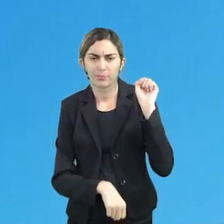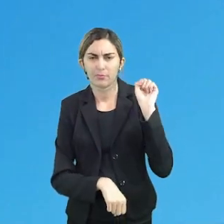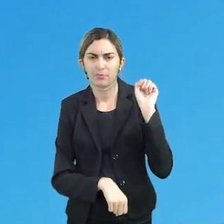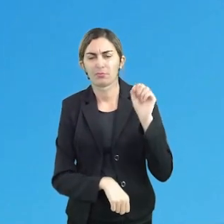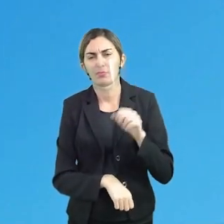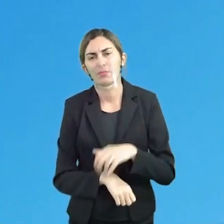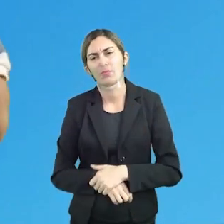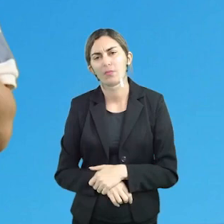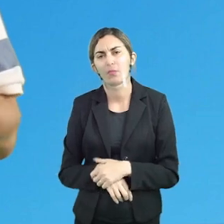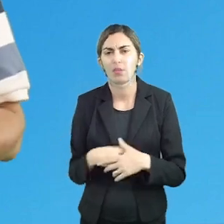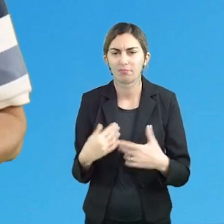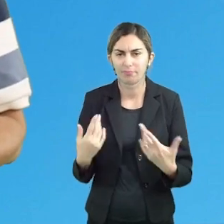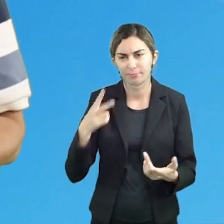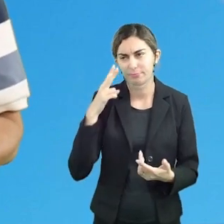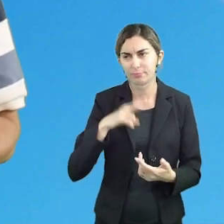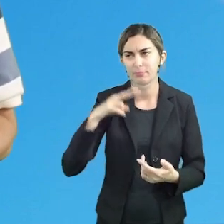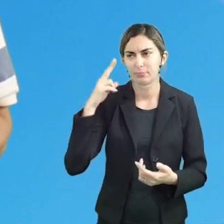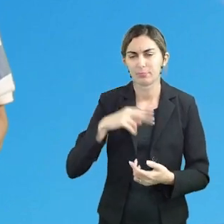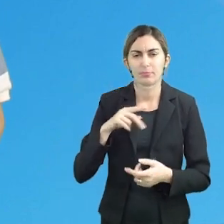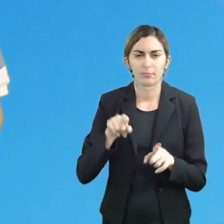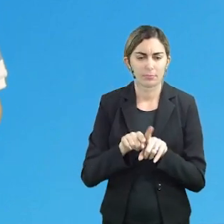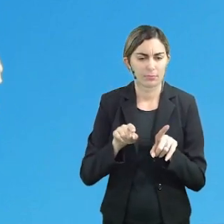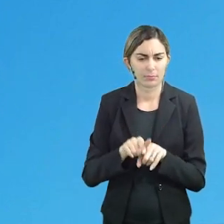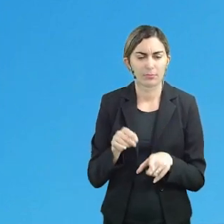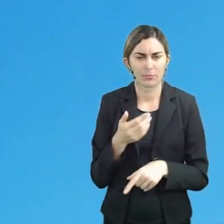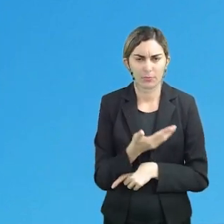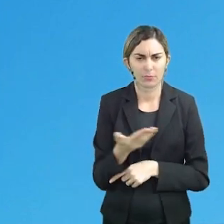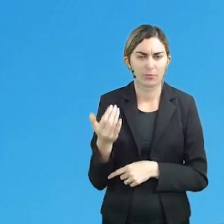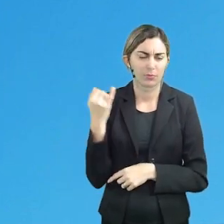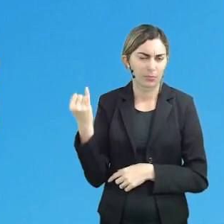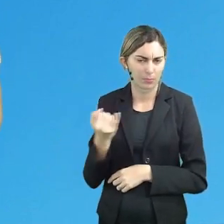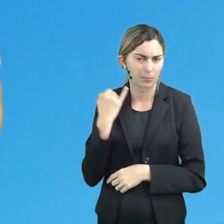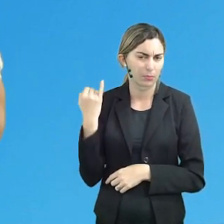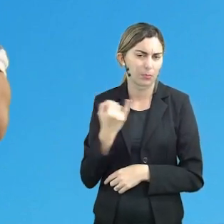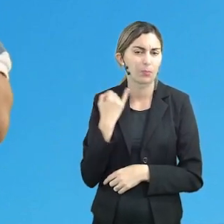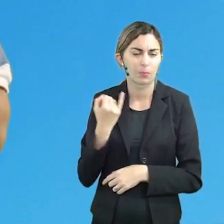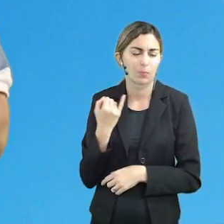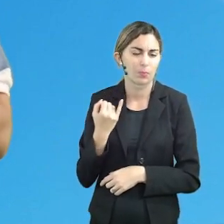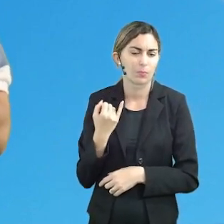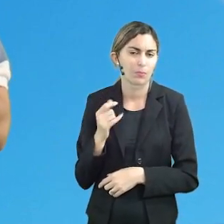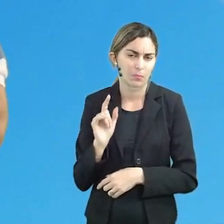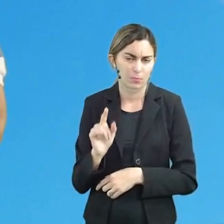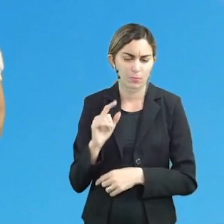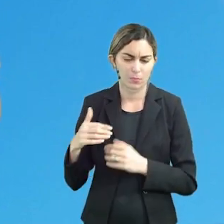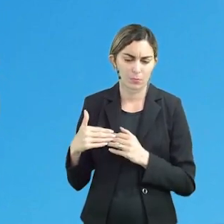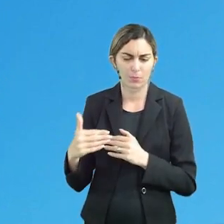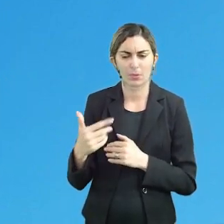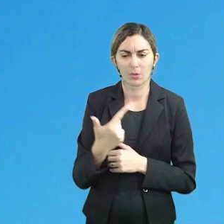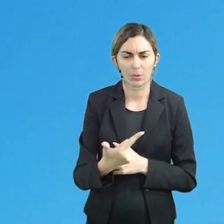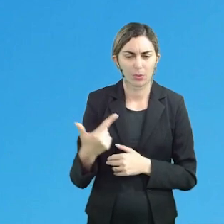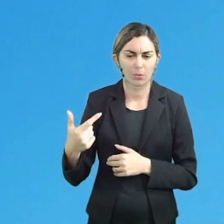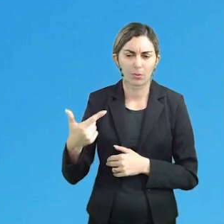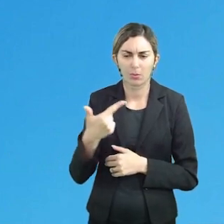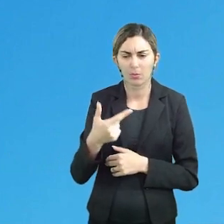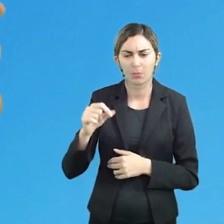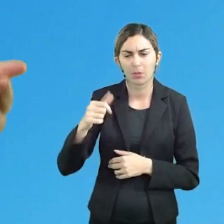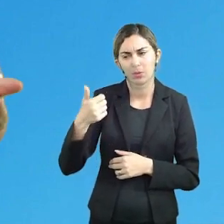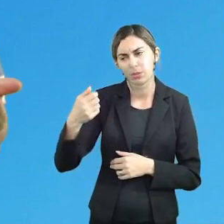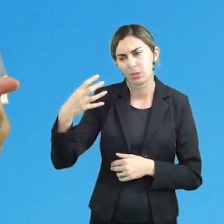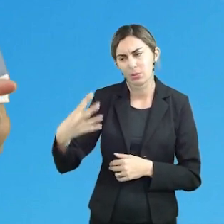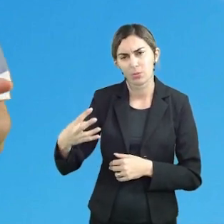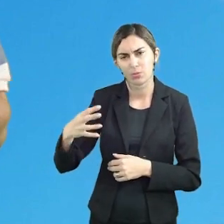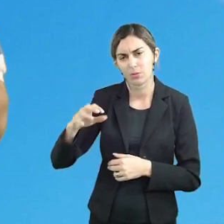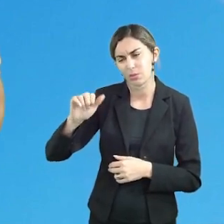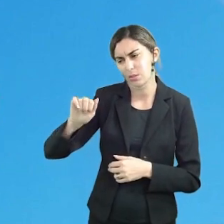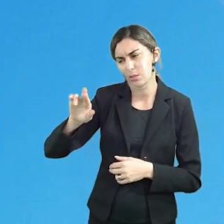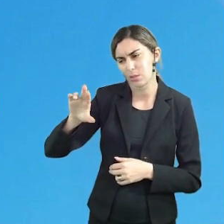cardíaca. E lembrar também a vocês um ponto importante, que a partir de 2014, o